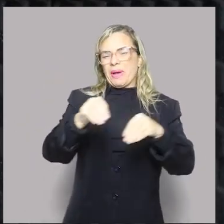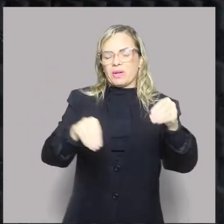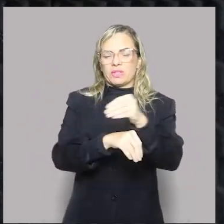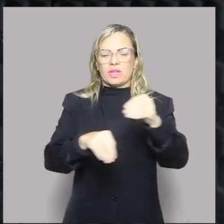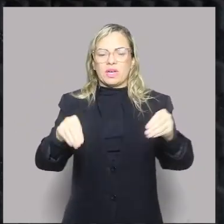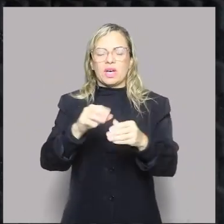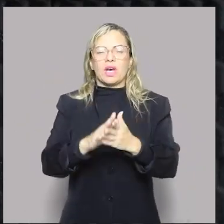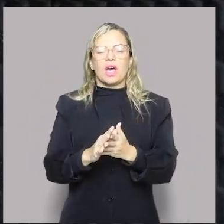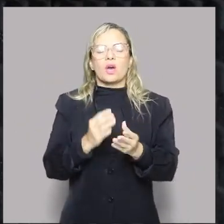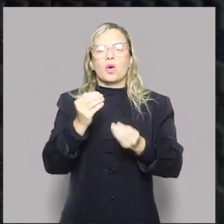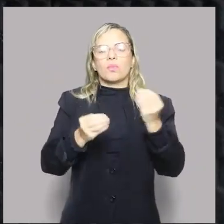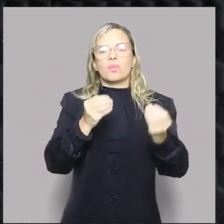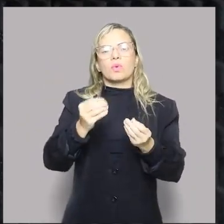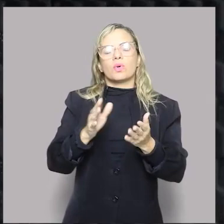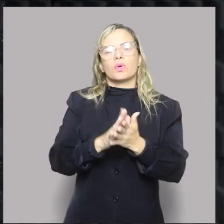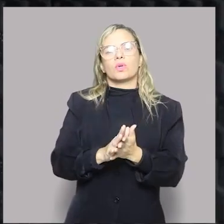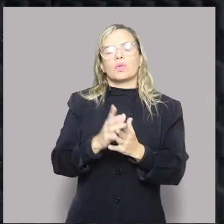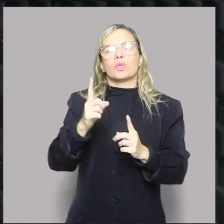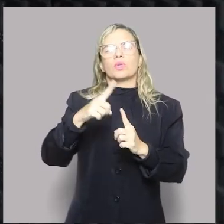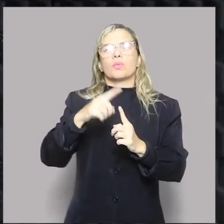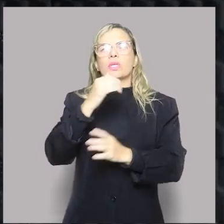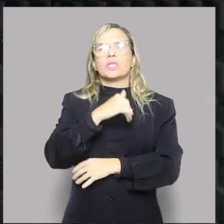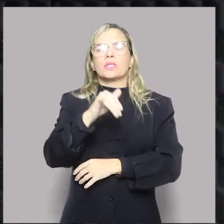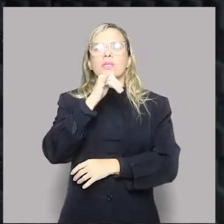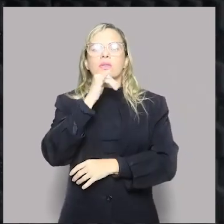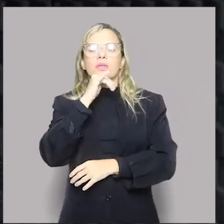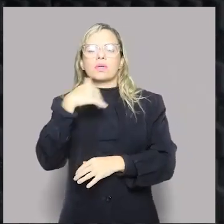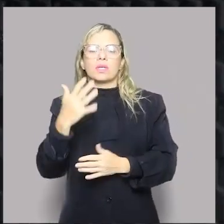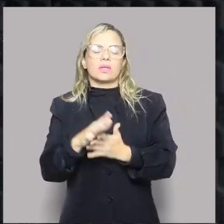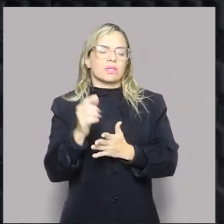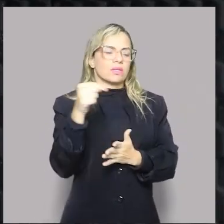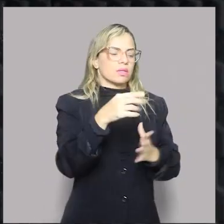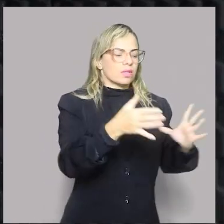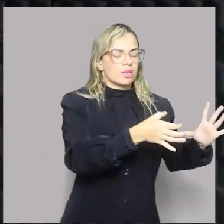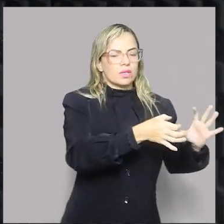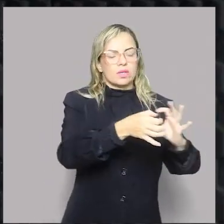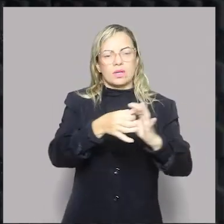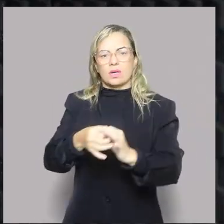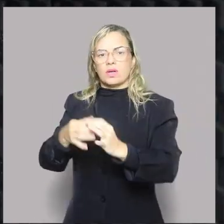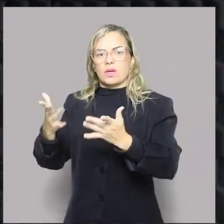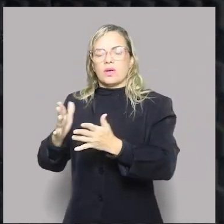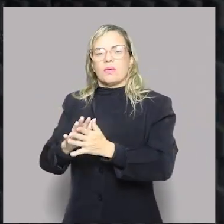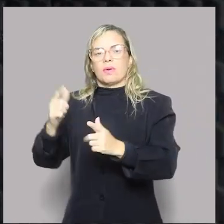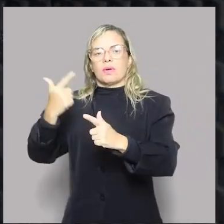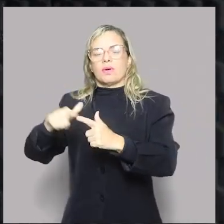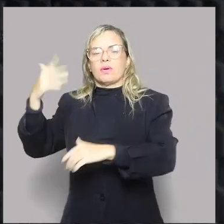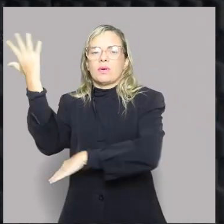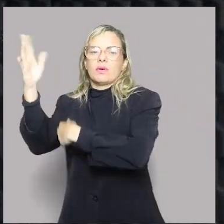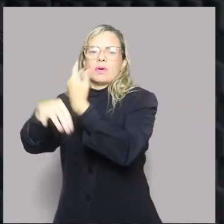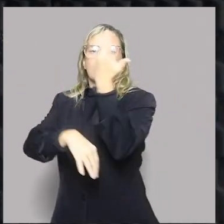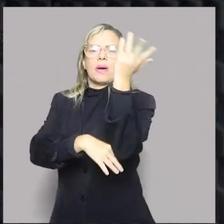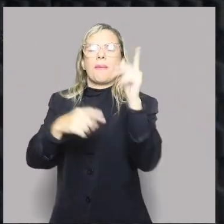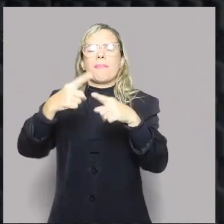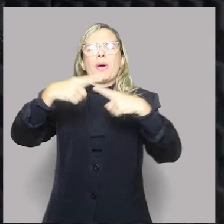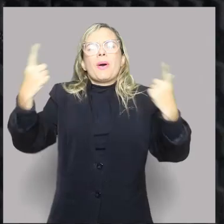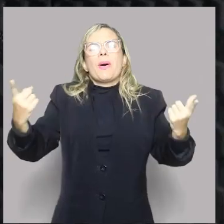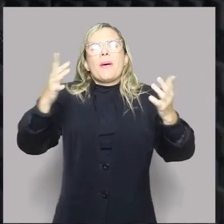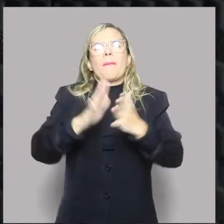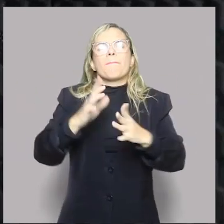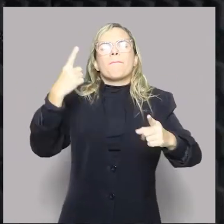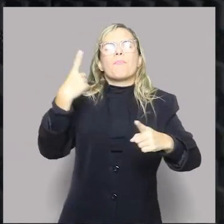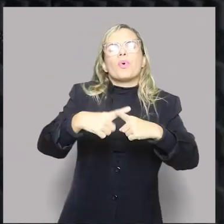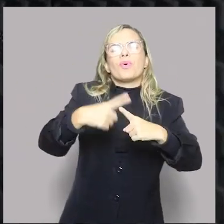E aí, existe uma técnica que eu vou ensinar para você agora, chamada de jornada da ideia. Toda a sua ideia, toda a